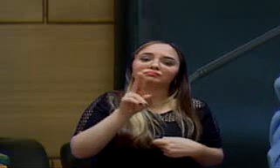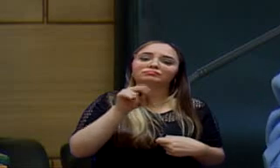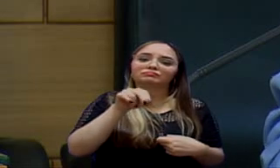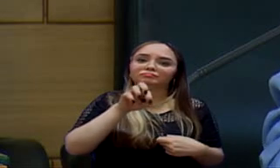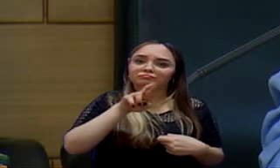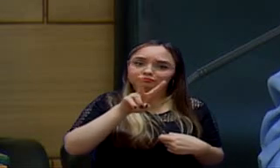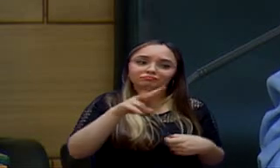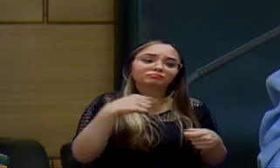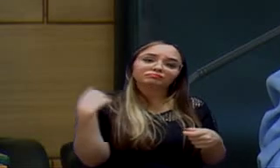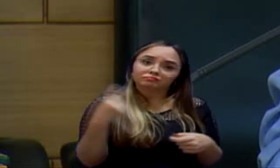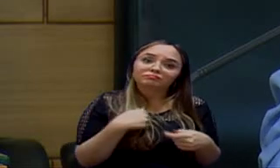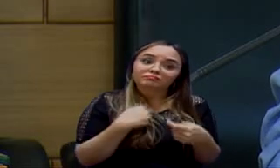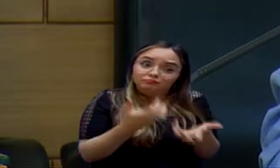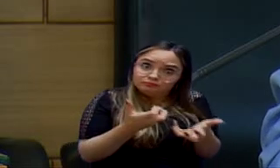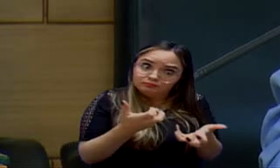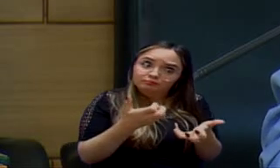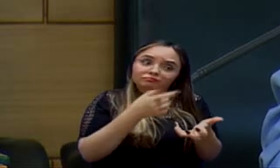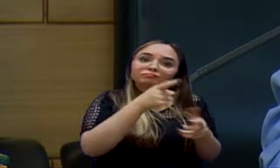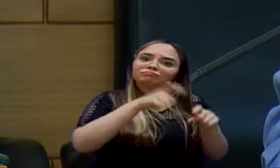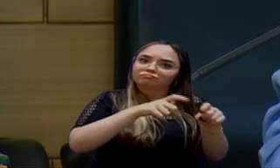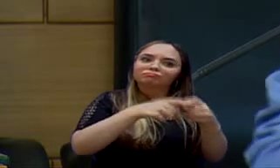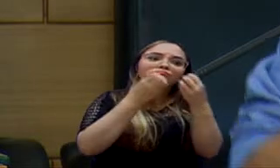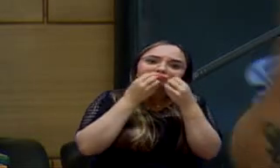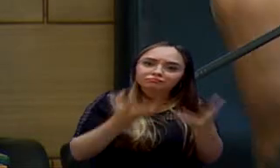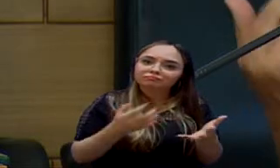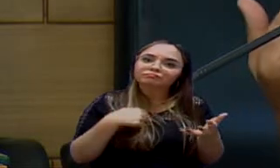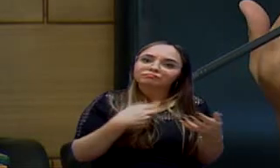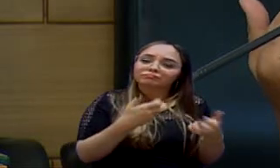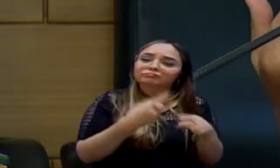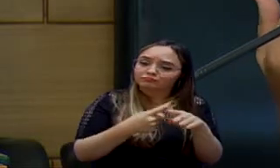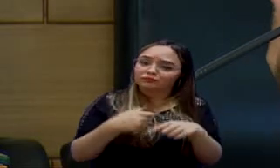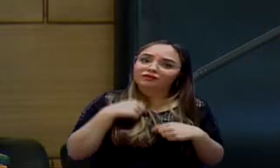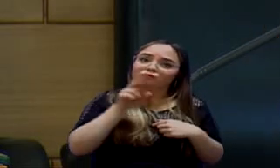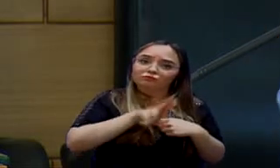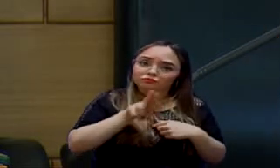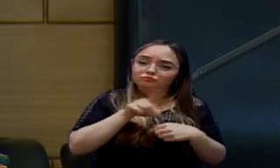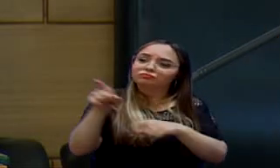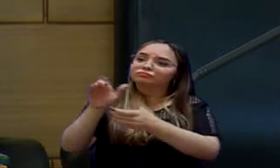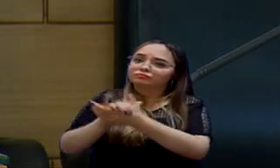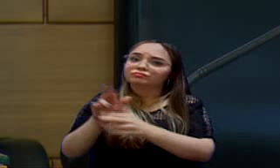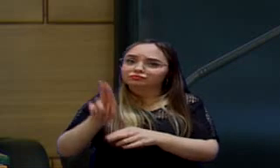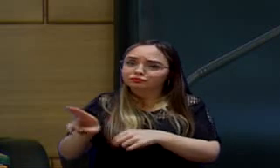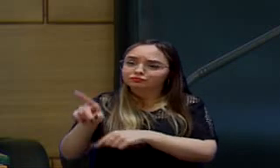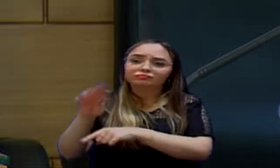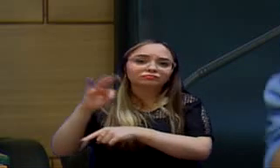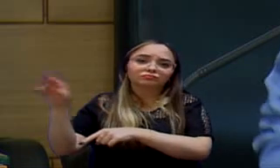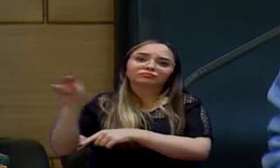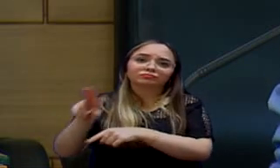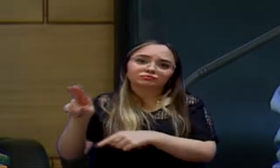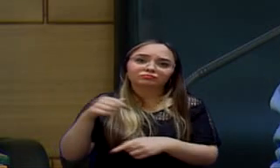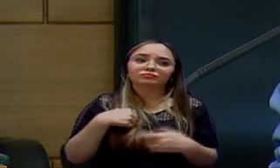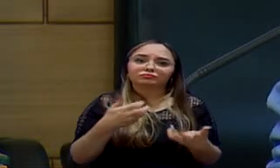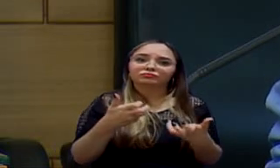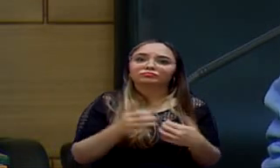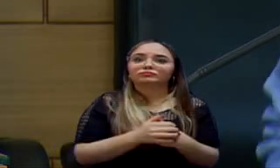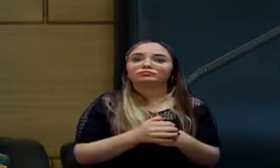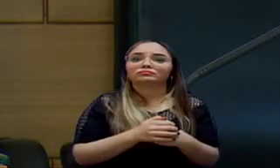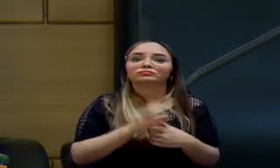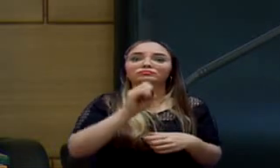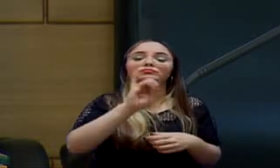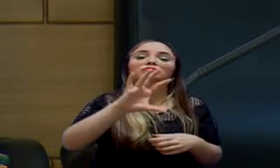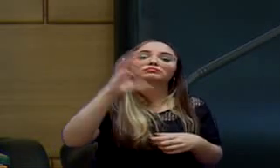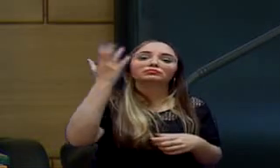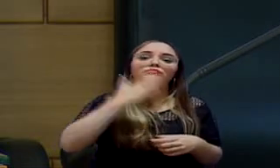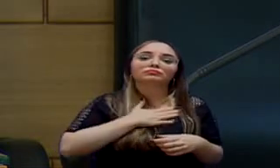Total interesse que ela se perpetue né porque a hora que eu não tiver lá na gestão eu vou querer que ela tem a saúde financeira para pagar minha aposentadoria e